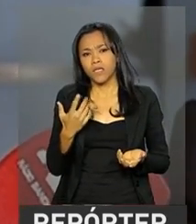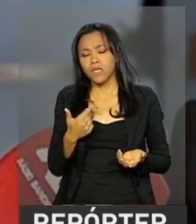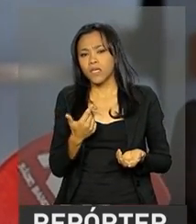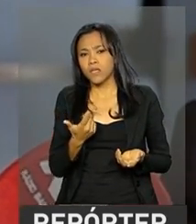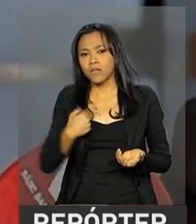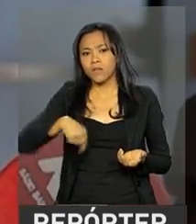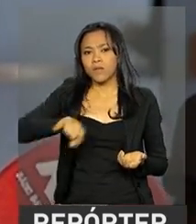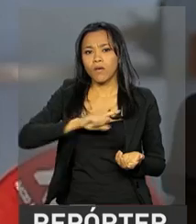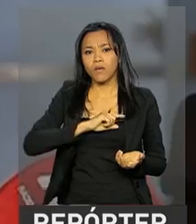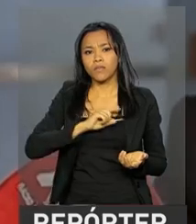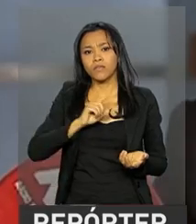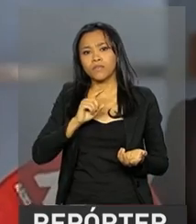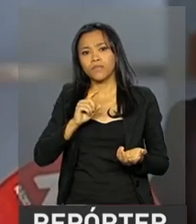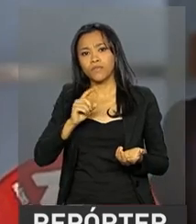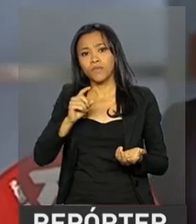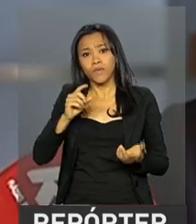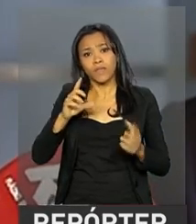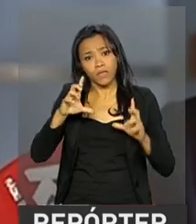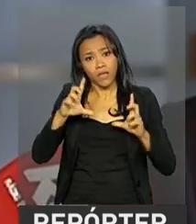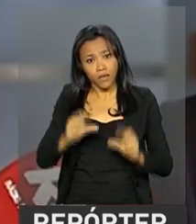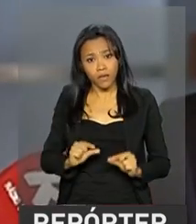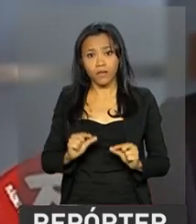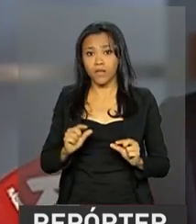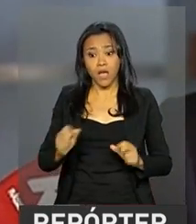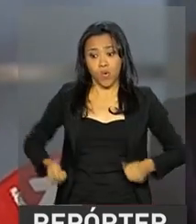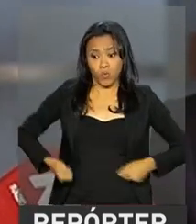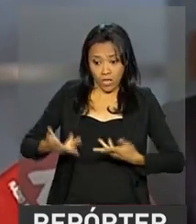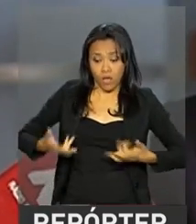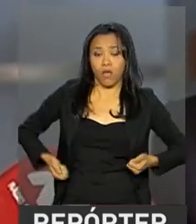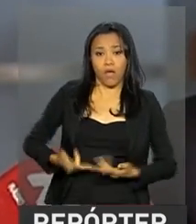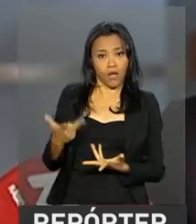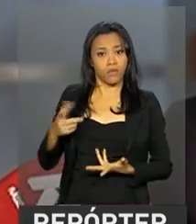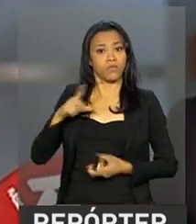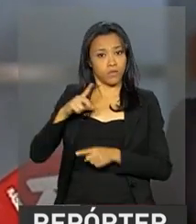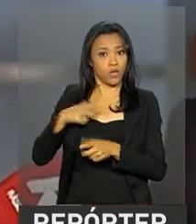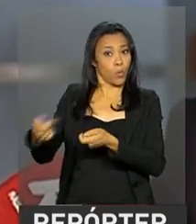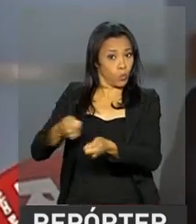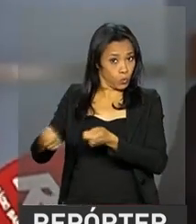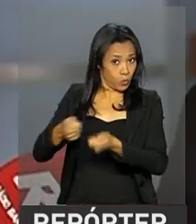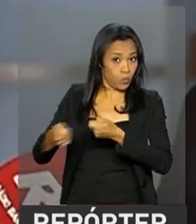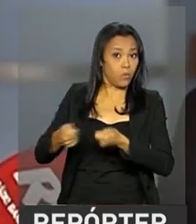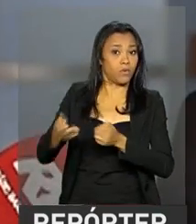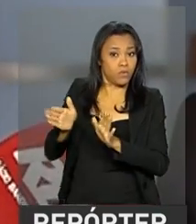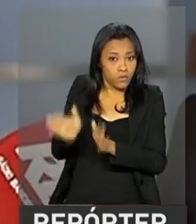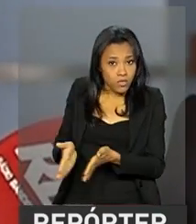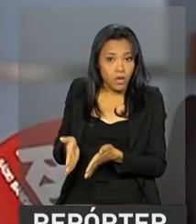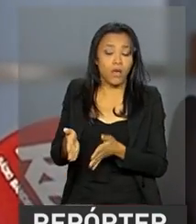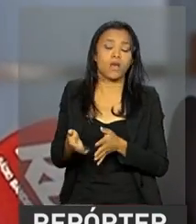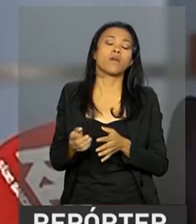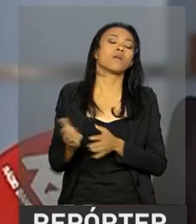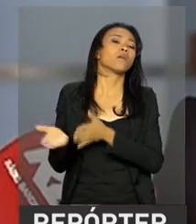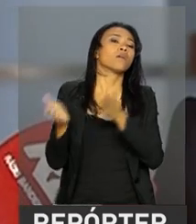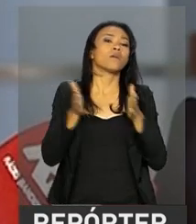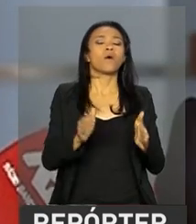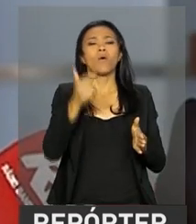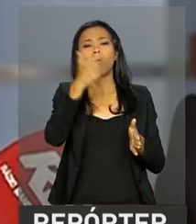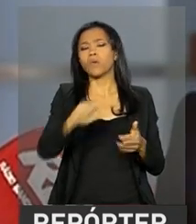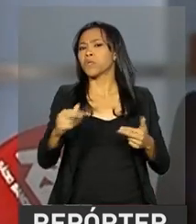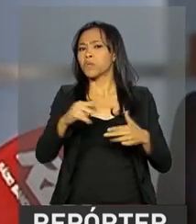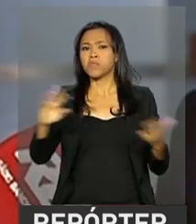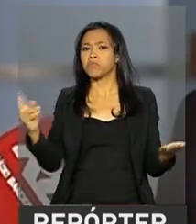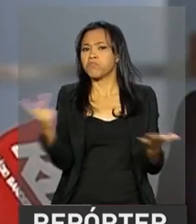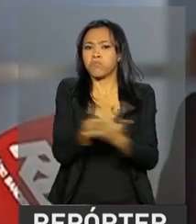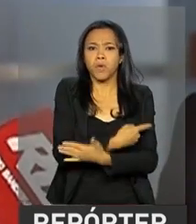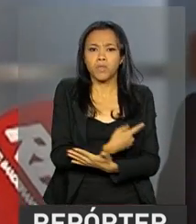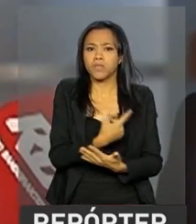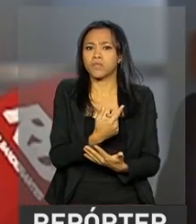relação à meta, foi a queda da arrecadação, não a despesa. A despesa está sob controle, não há problema. uma causa muito importante para a queda da arrecadação,